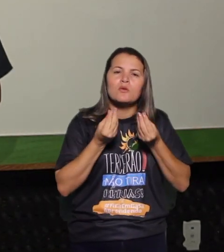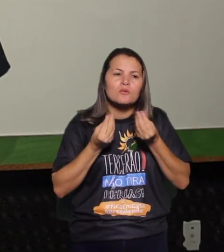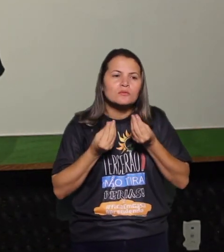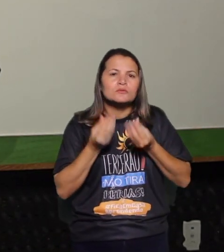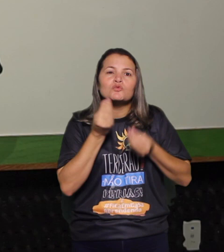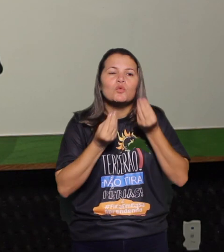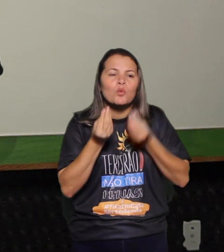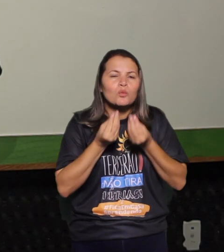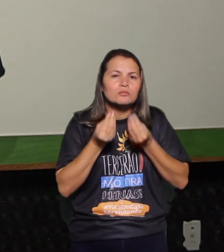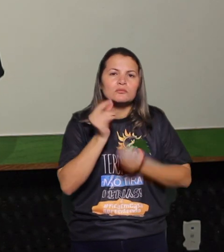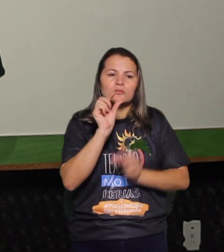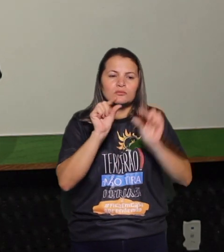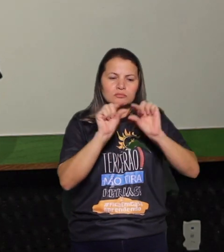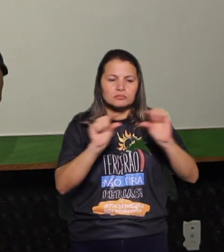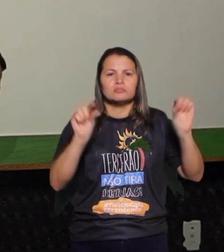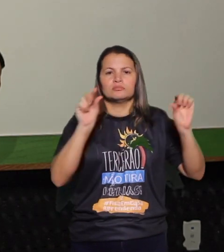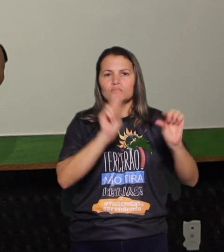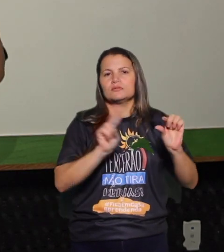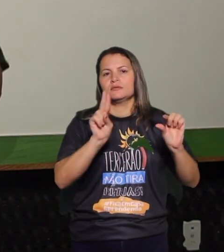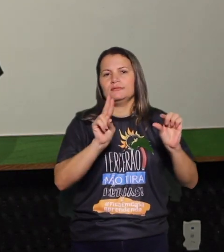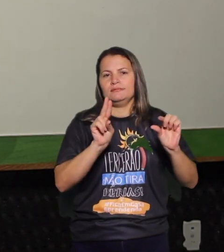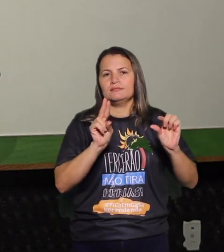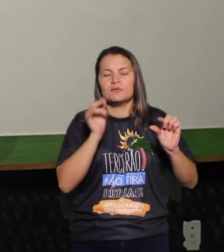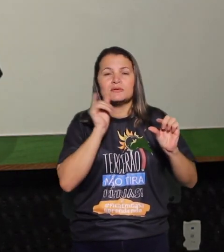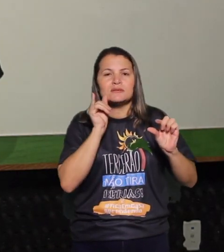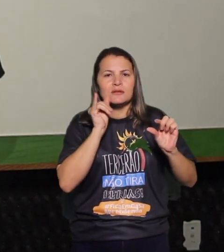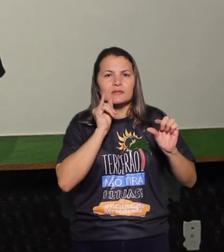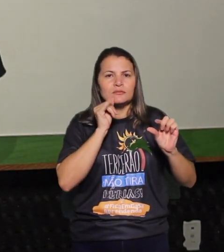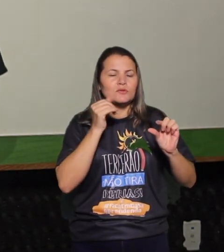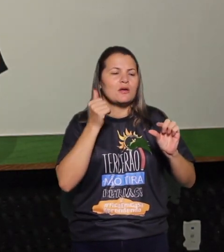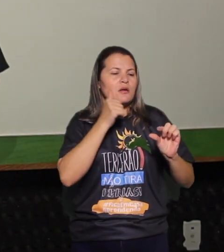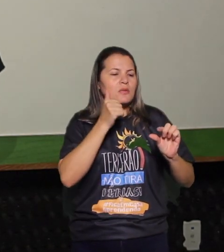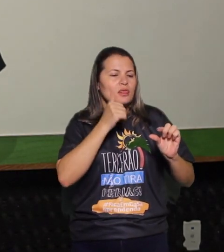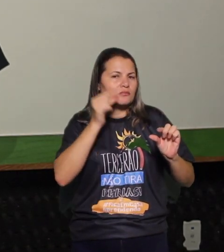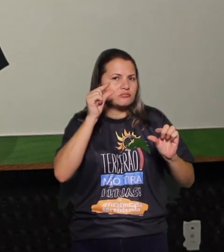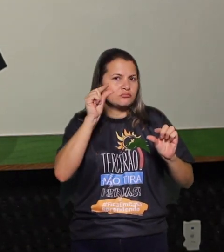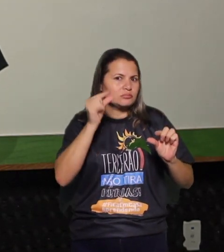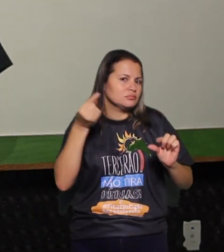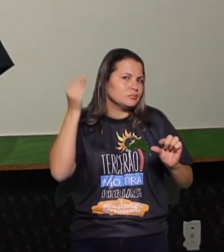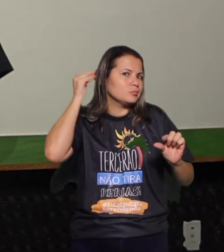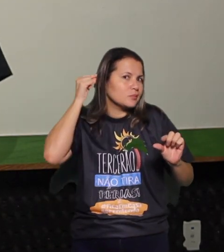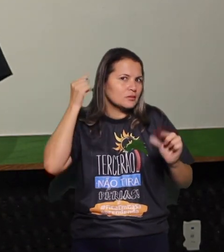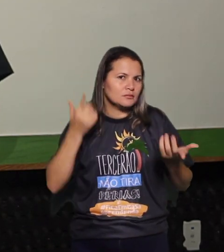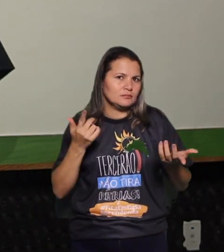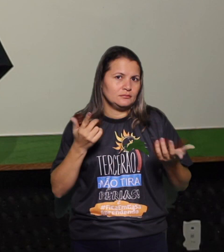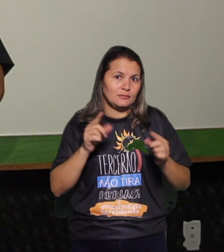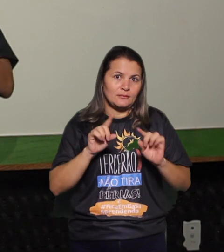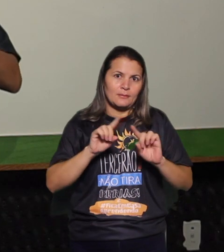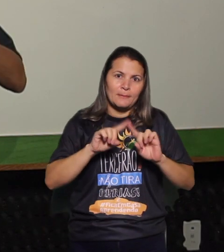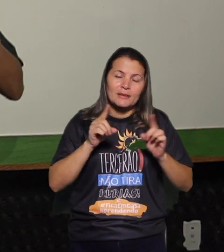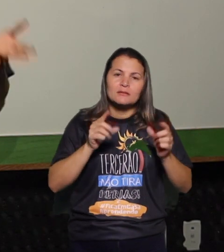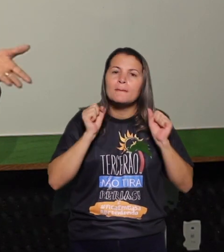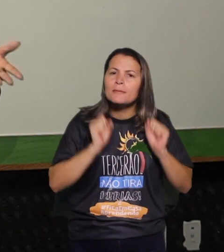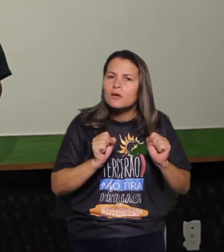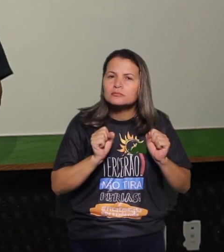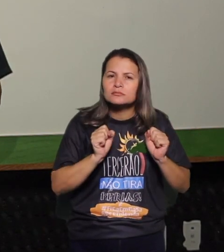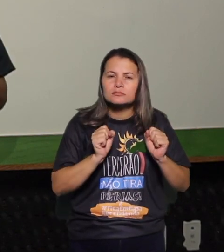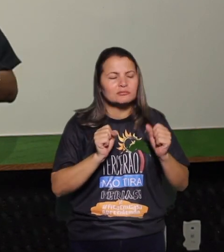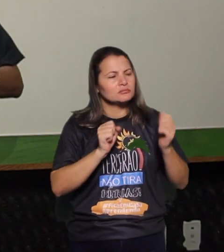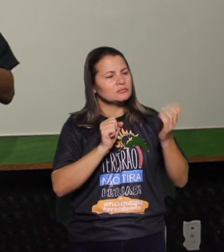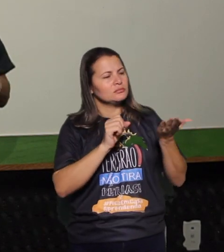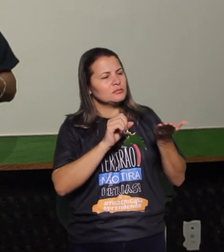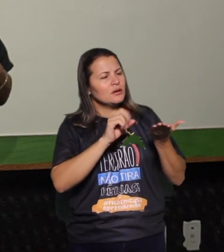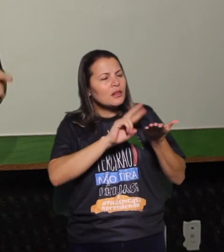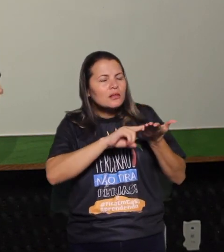dei o exemplo para vocês, uma garota com uma pulga atrás da orelha. Eu posso interpretar de uma forma literal, ou